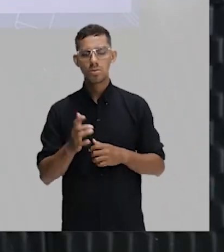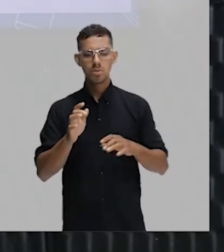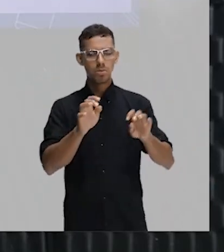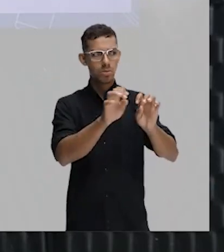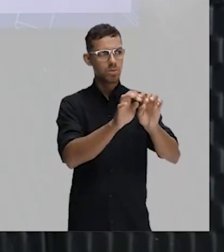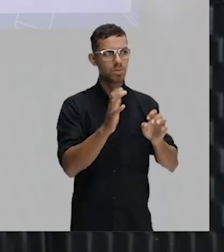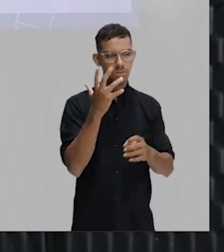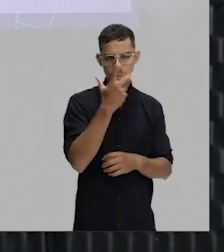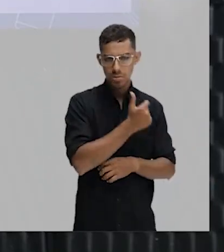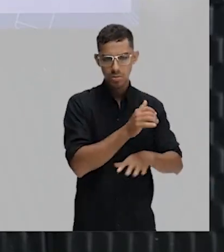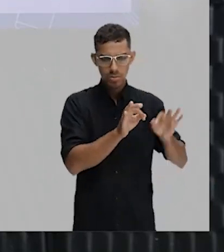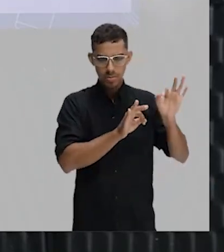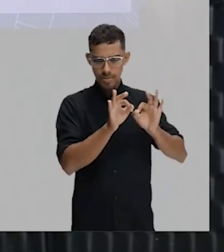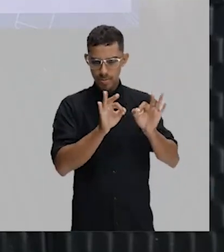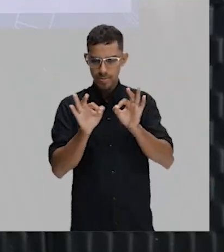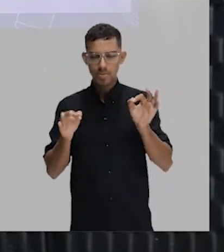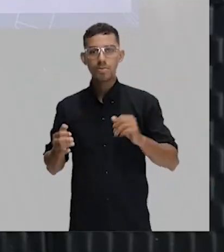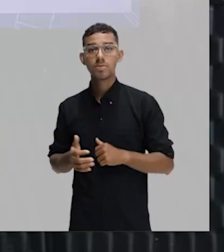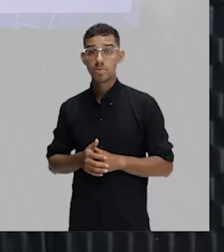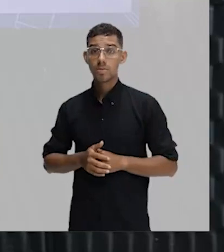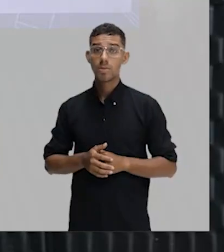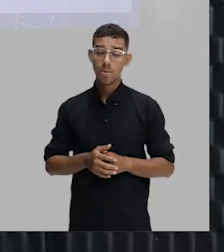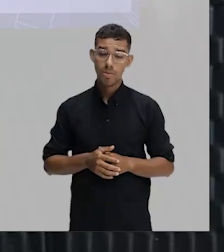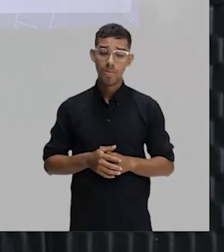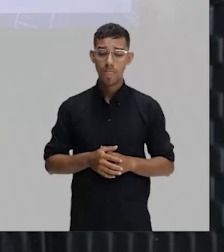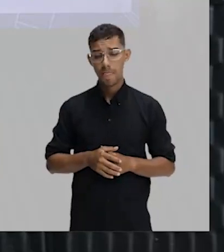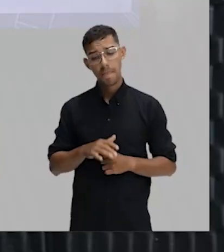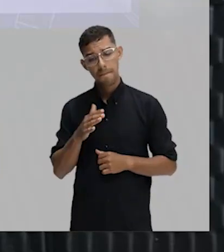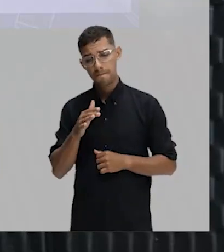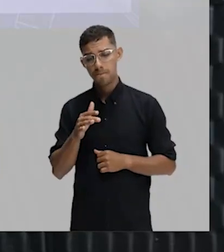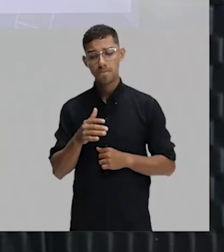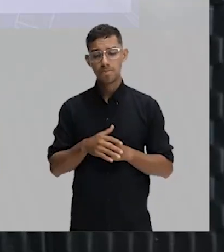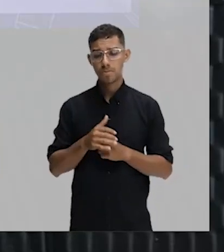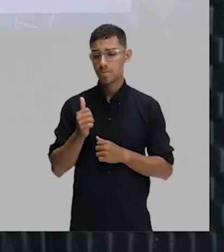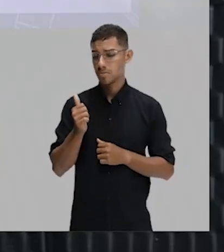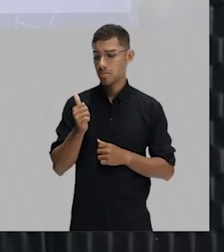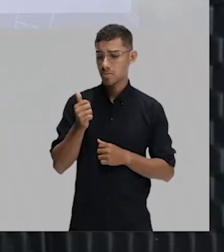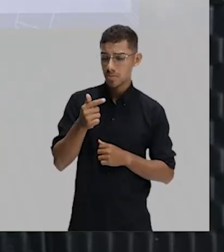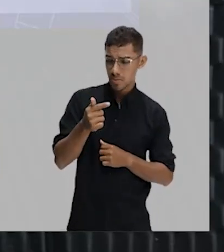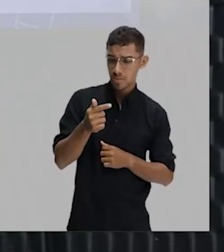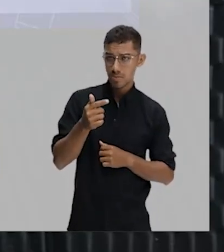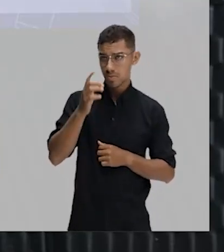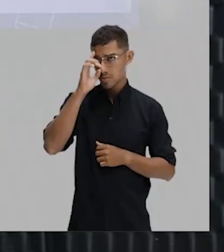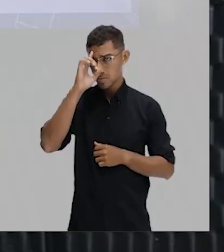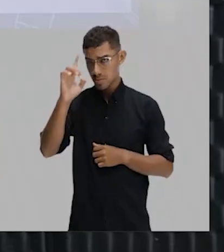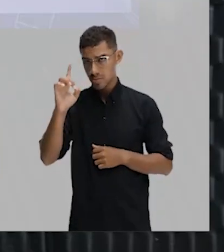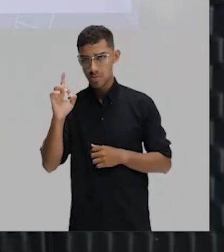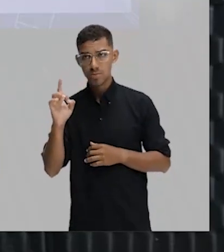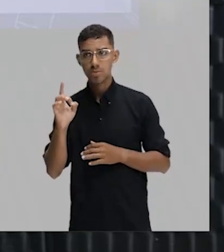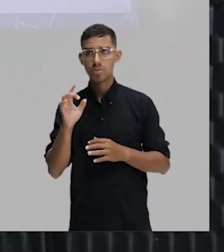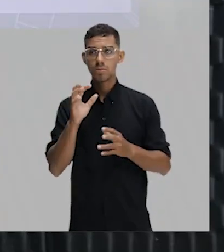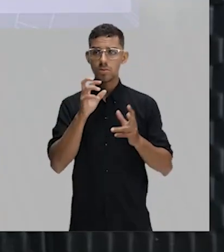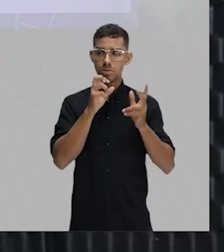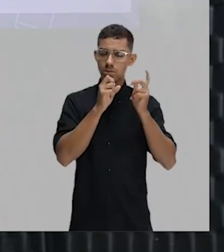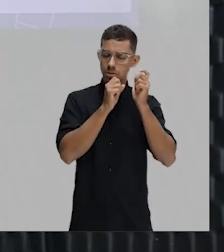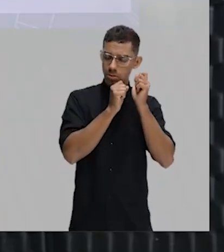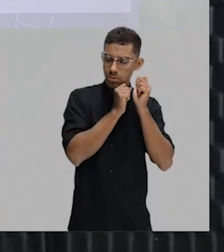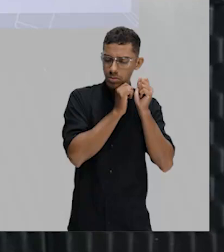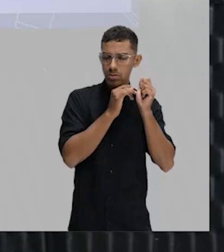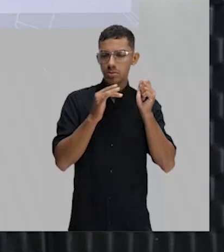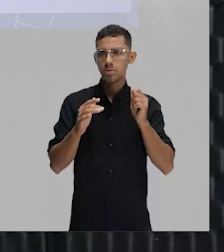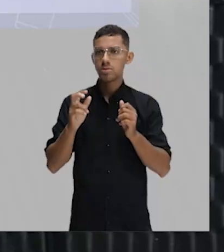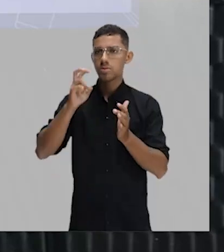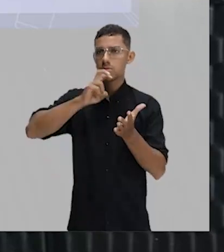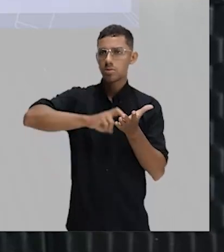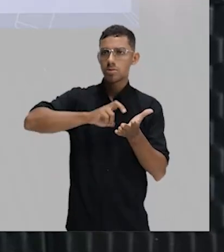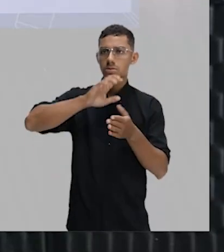esculturas, instalações, etc., etc., você levaria pelo menos 17 dias sem dormir, de manhã, de tarde, de